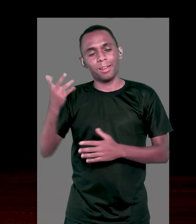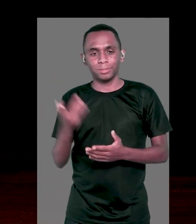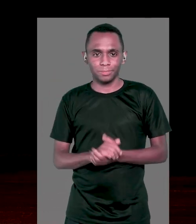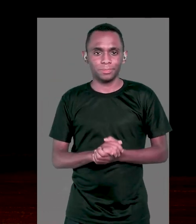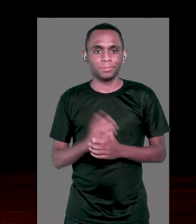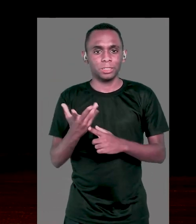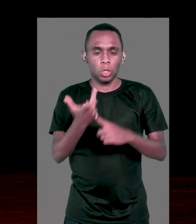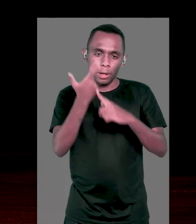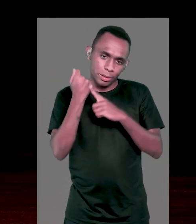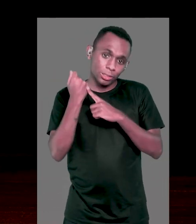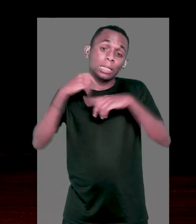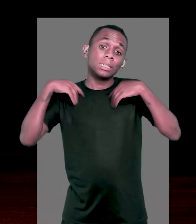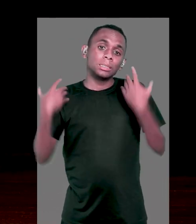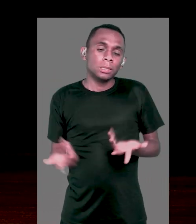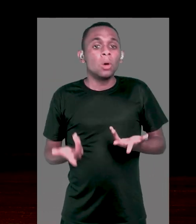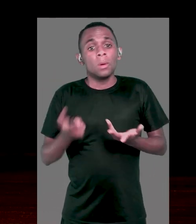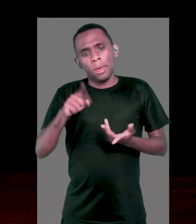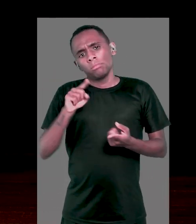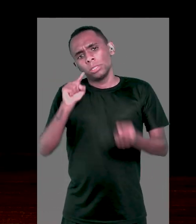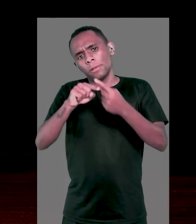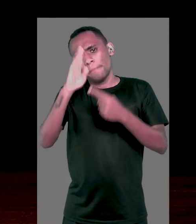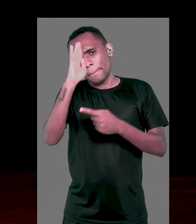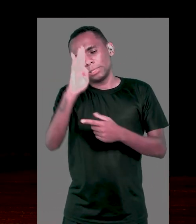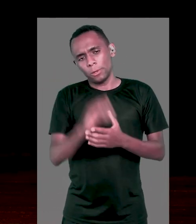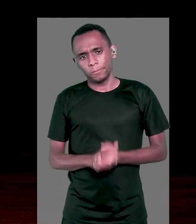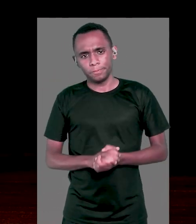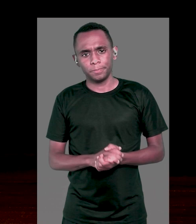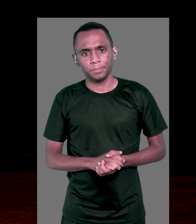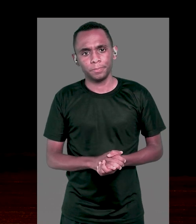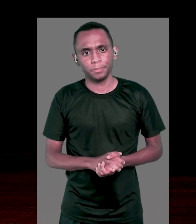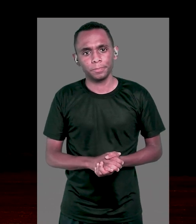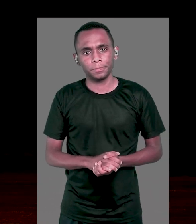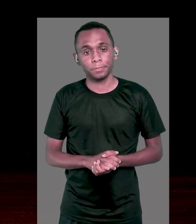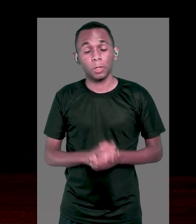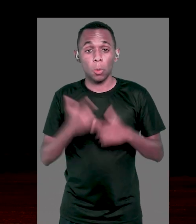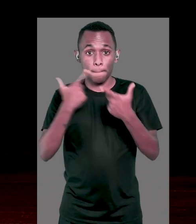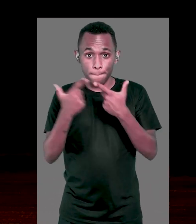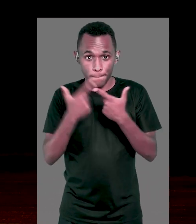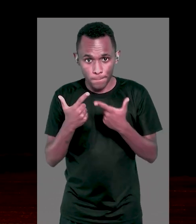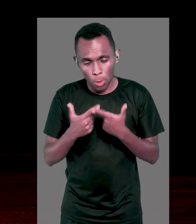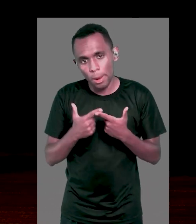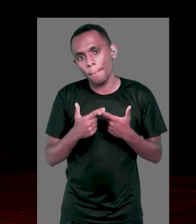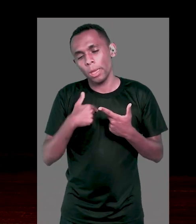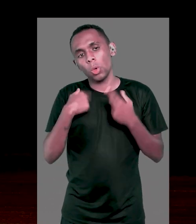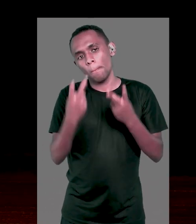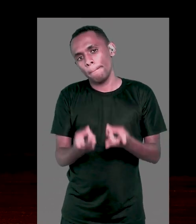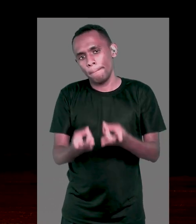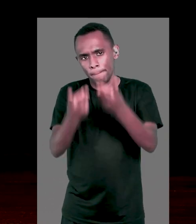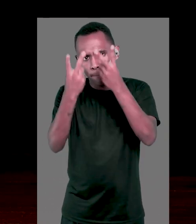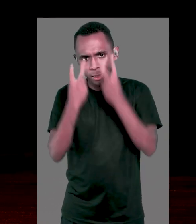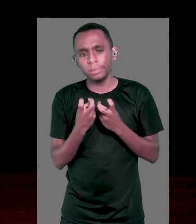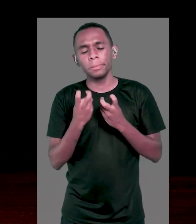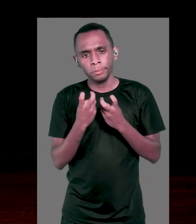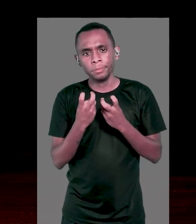da produção artística é o fato de que muitas vezes ela é neutralizada por um